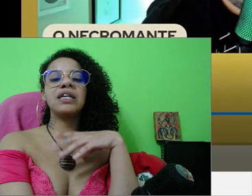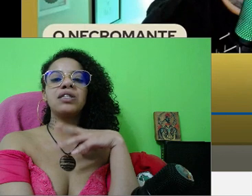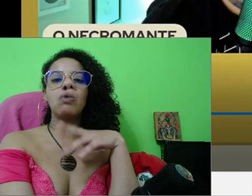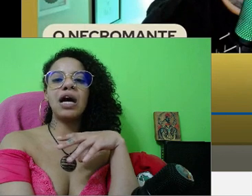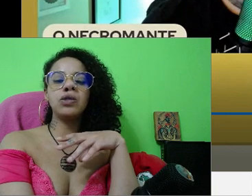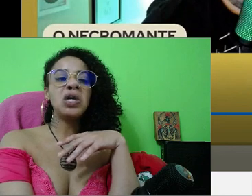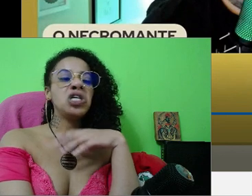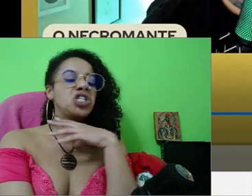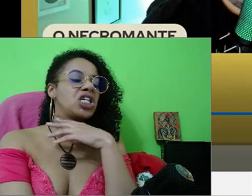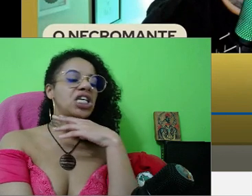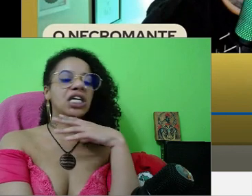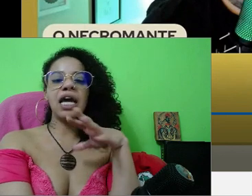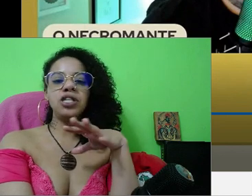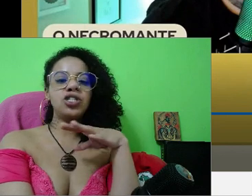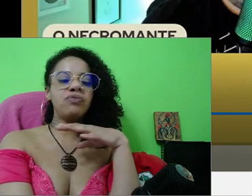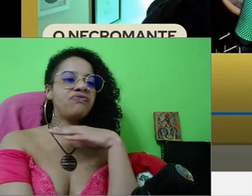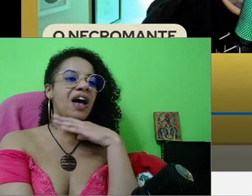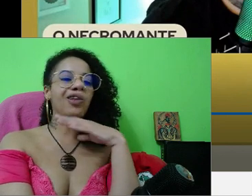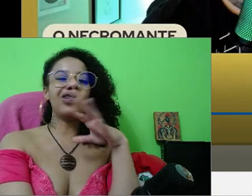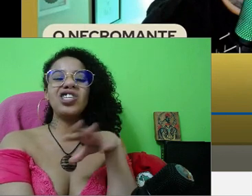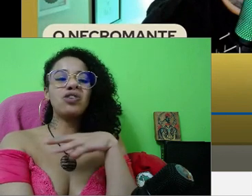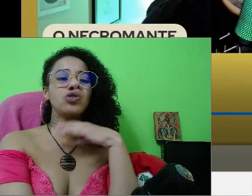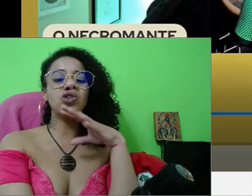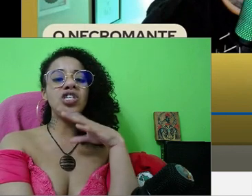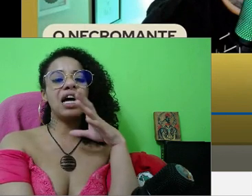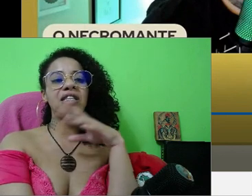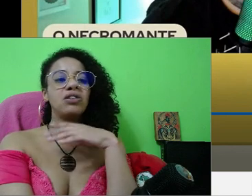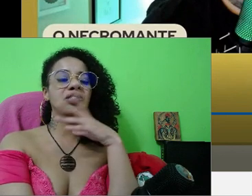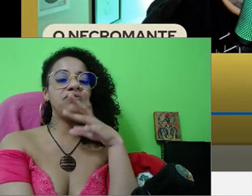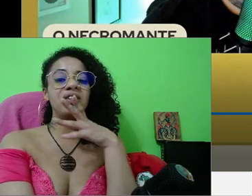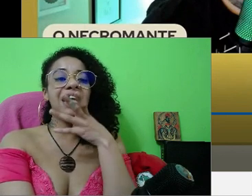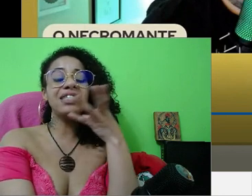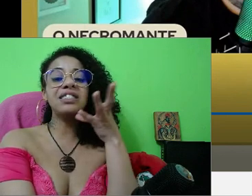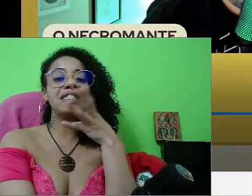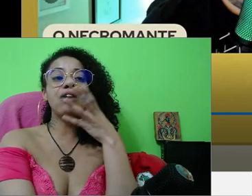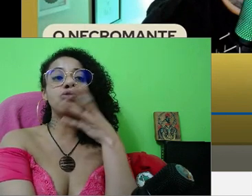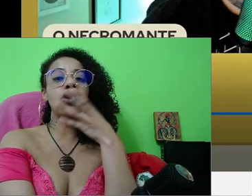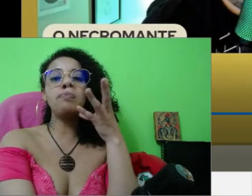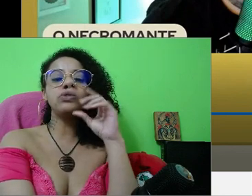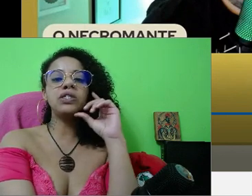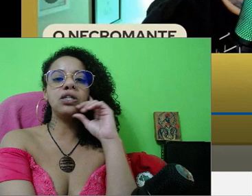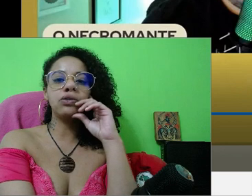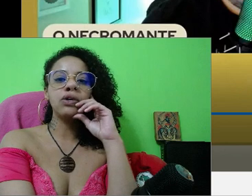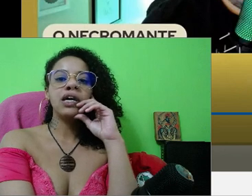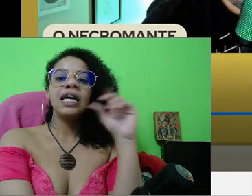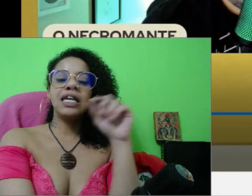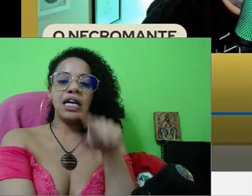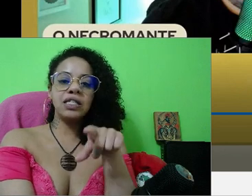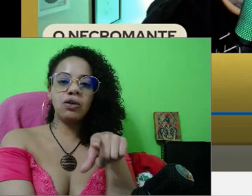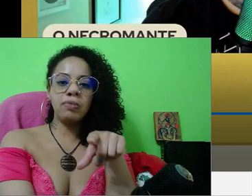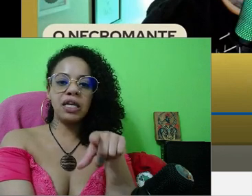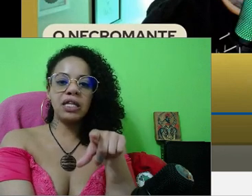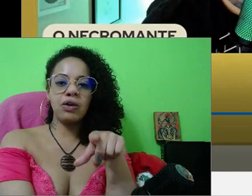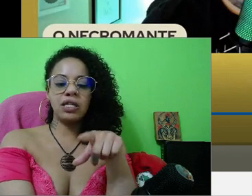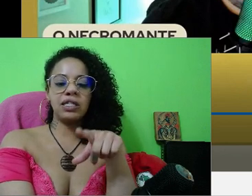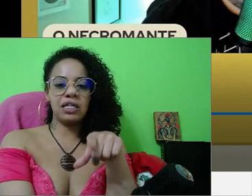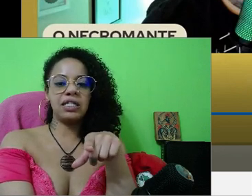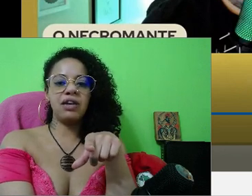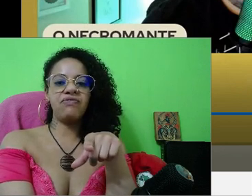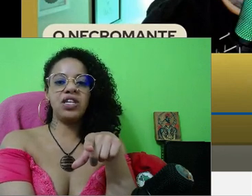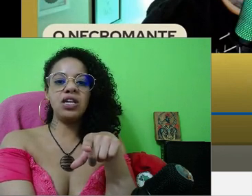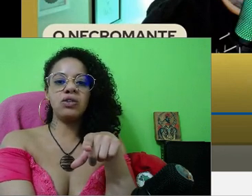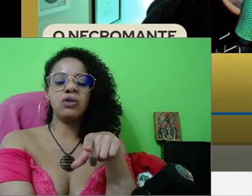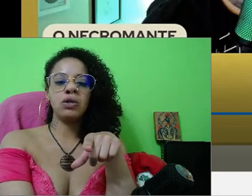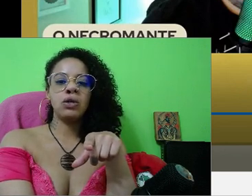coração apaziguado de que ninguém te falou de acusou de nada inclusive nem seu nome eucito e esse comentário